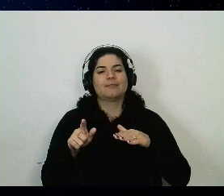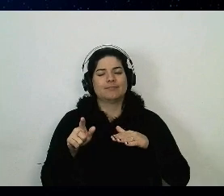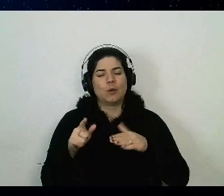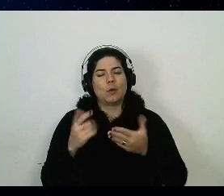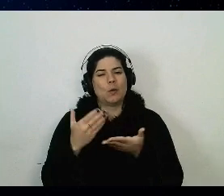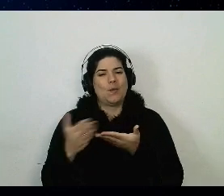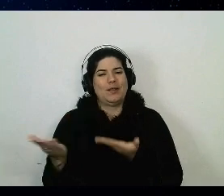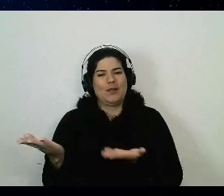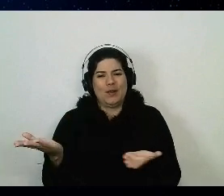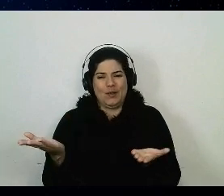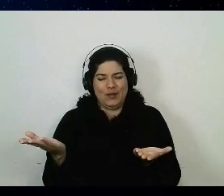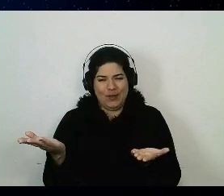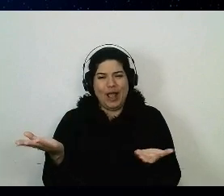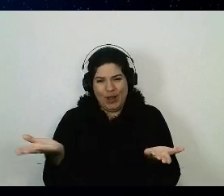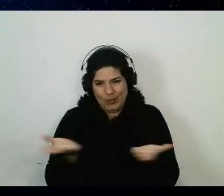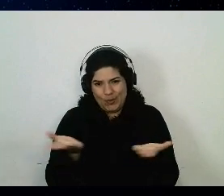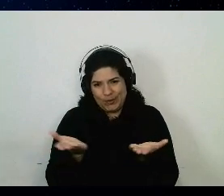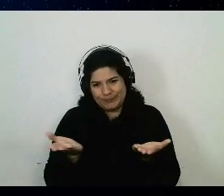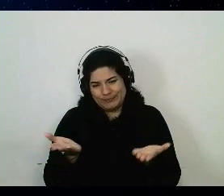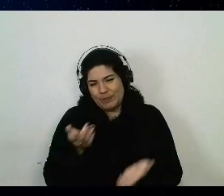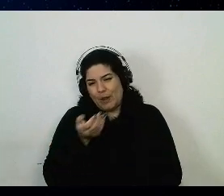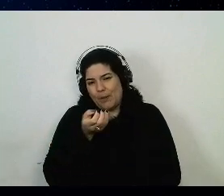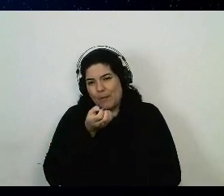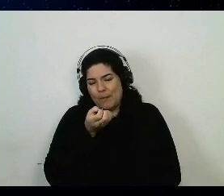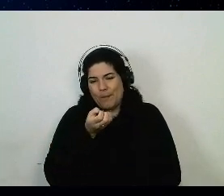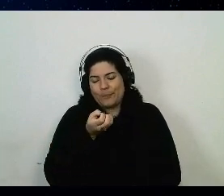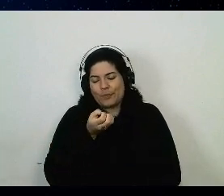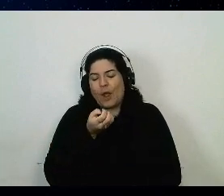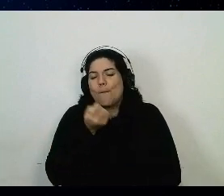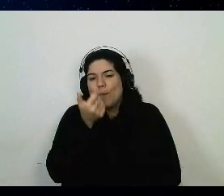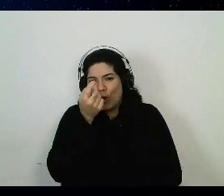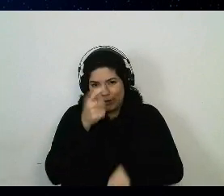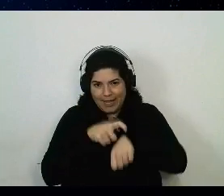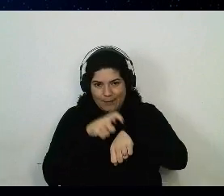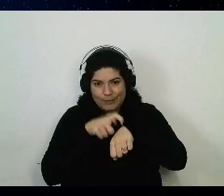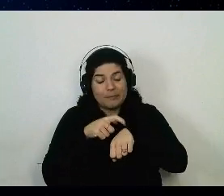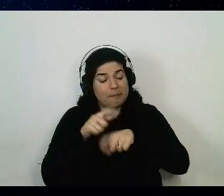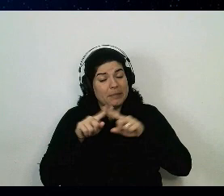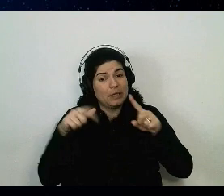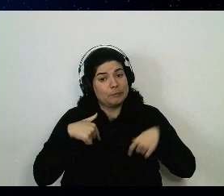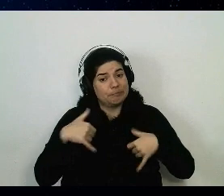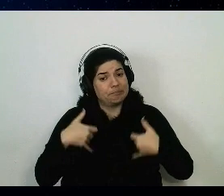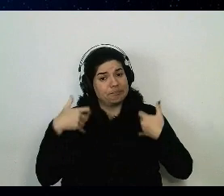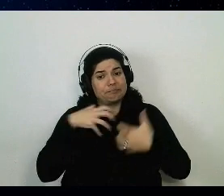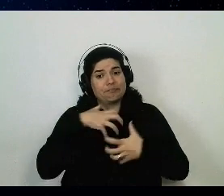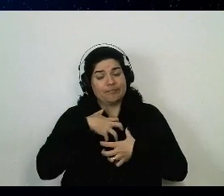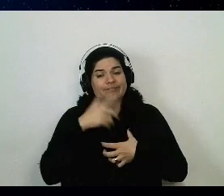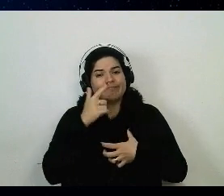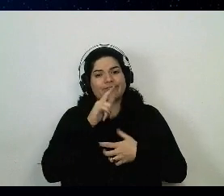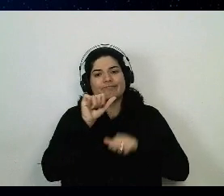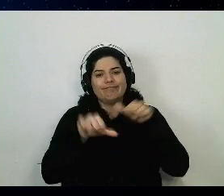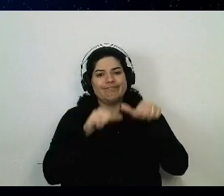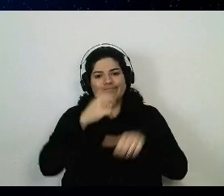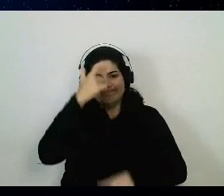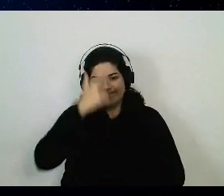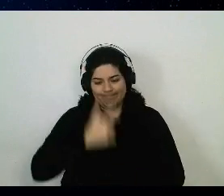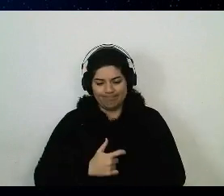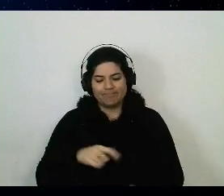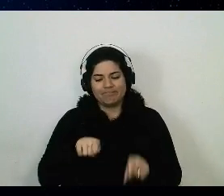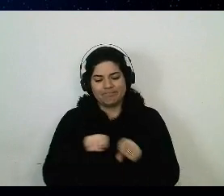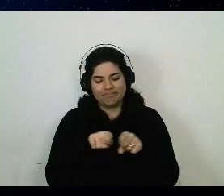né? Mas me orgulho muito disso em relação à transformação que eu fiz na persona DAI também,